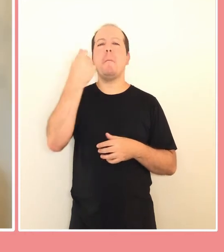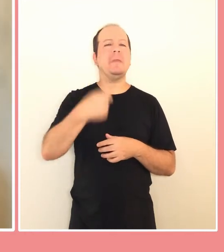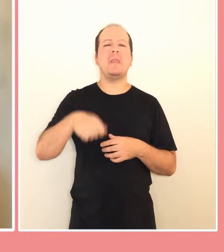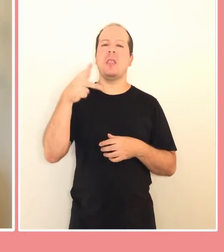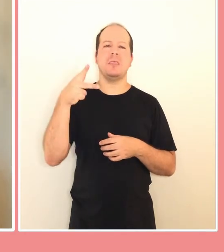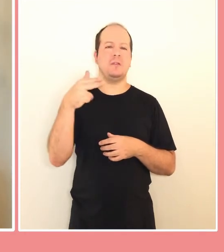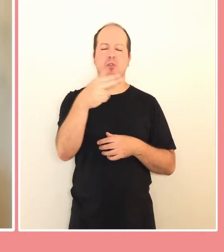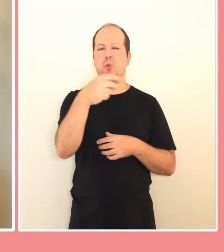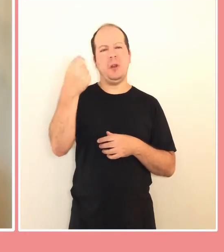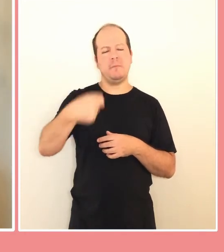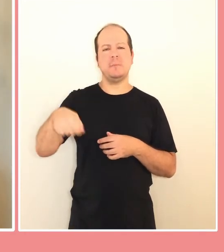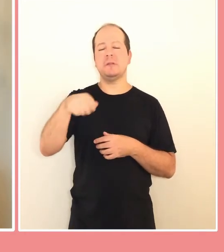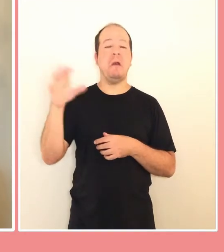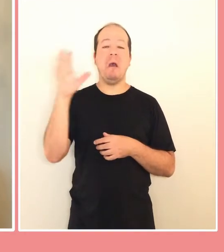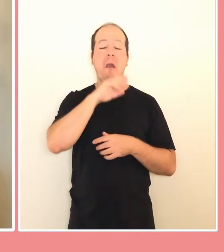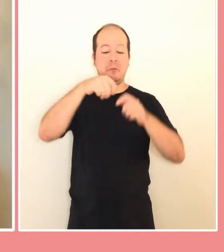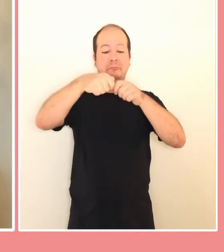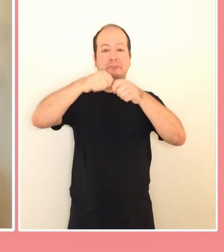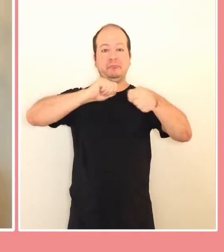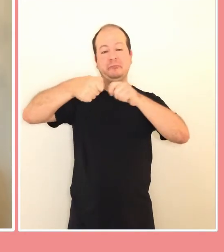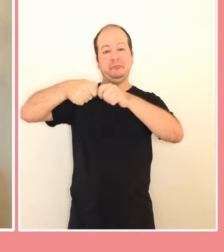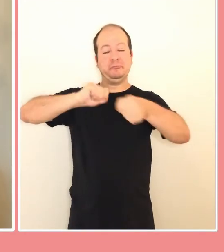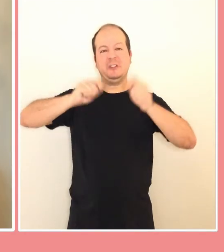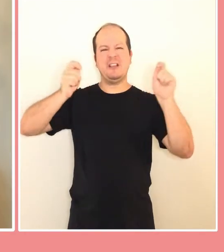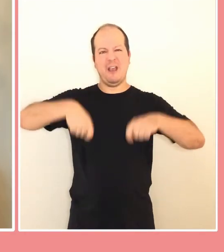E podemos conseguir outros efeitos.